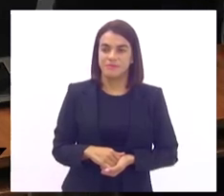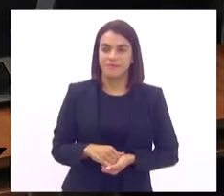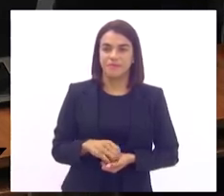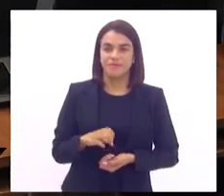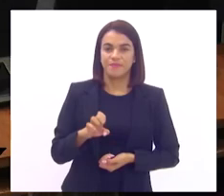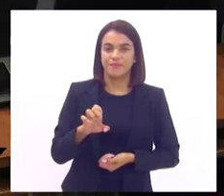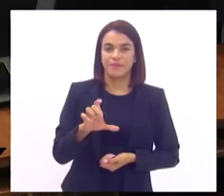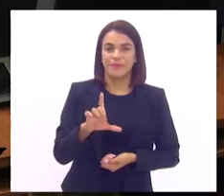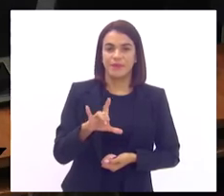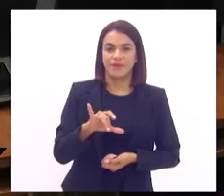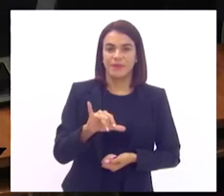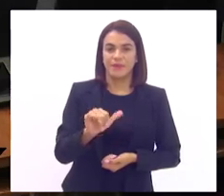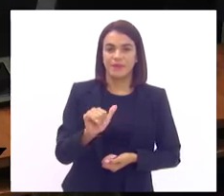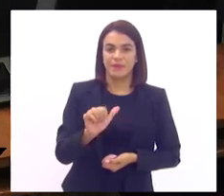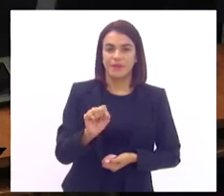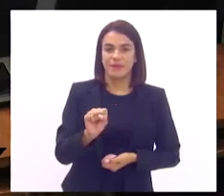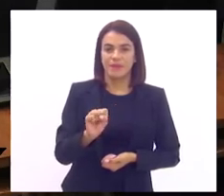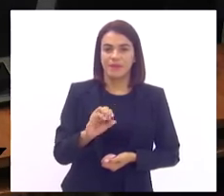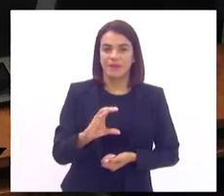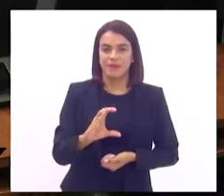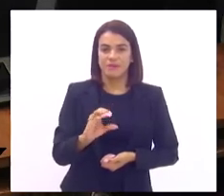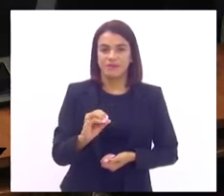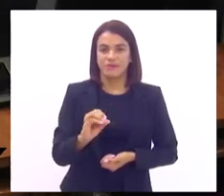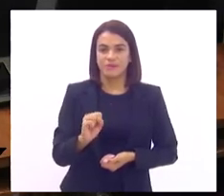Elias Costa Martins.